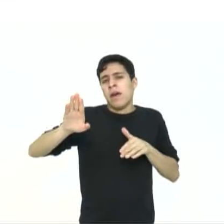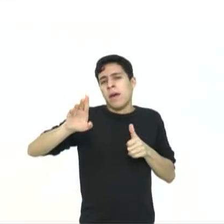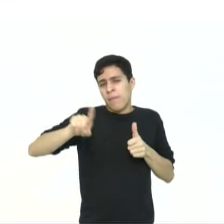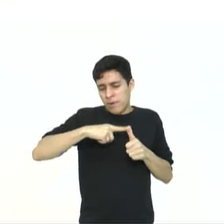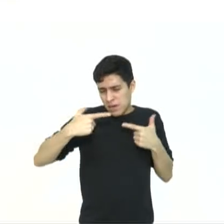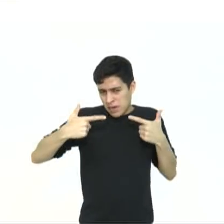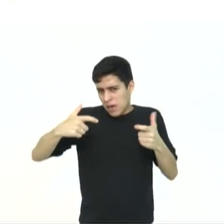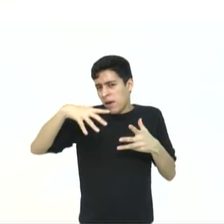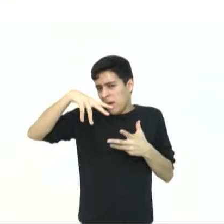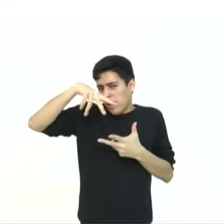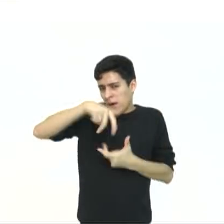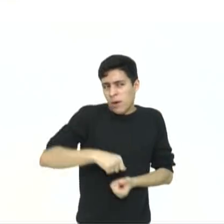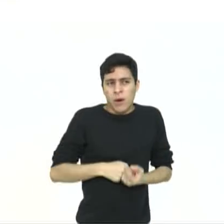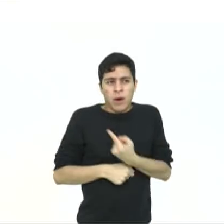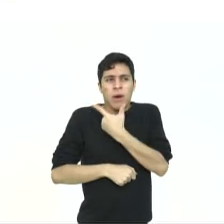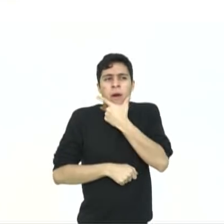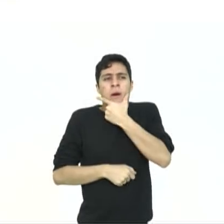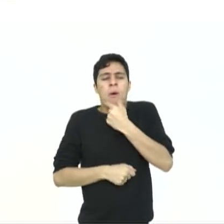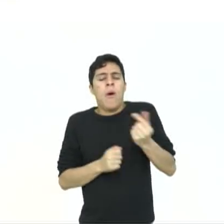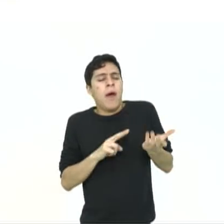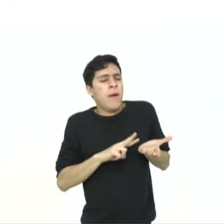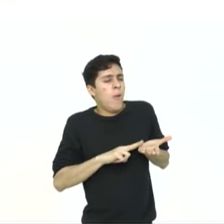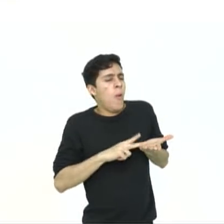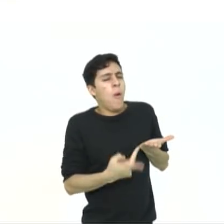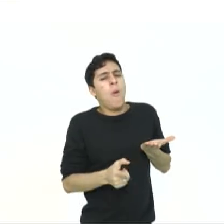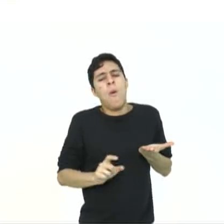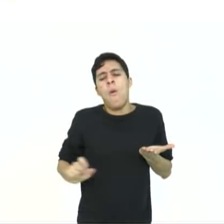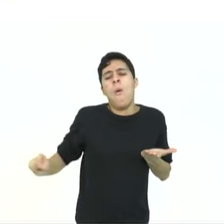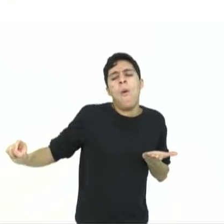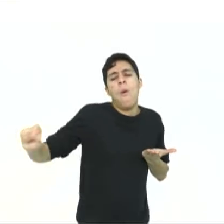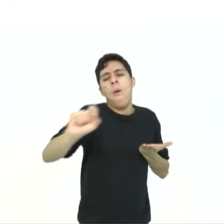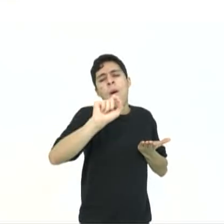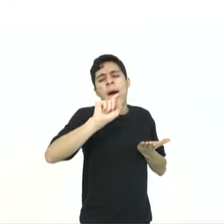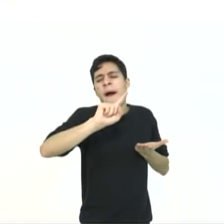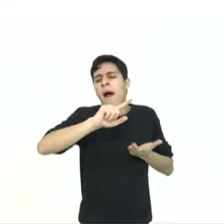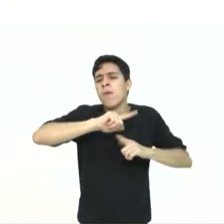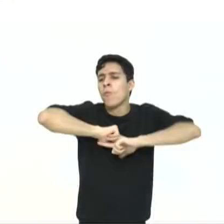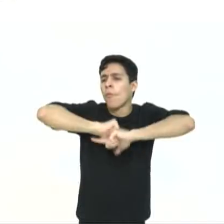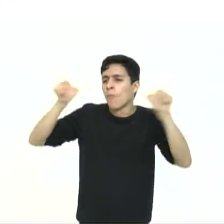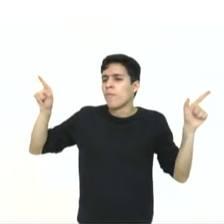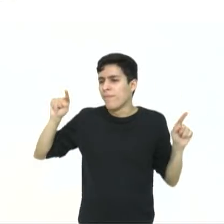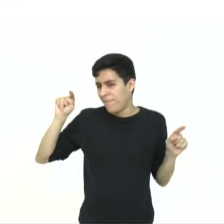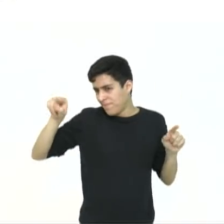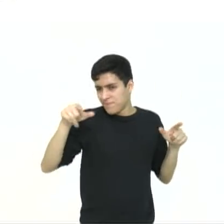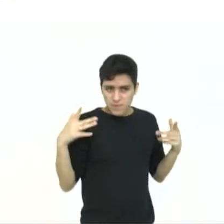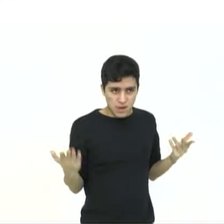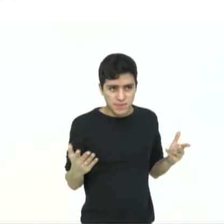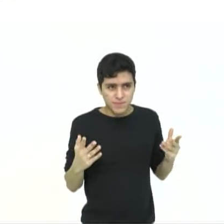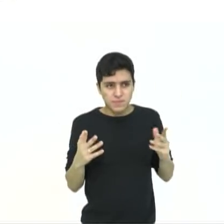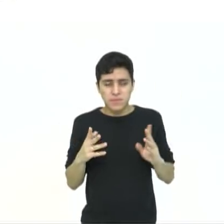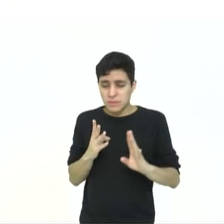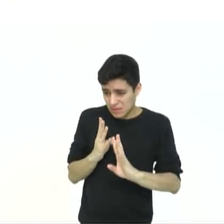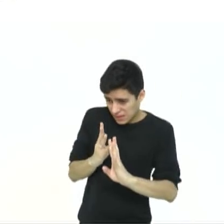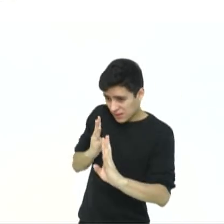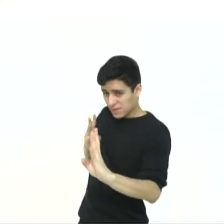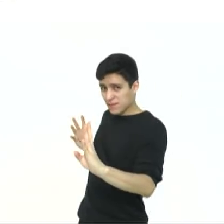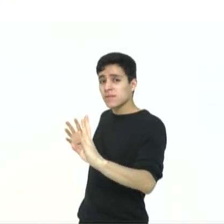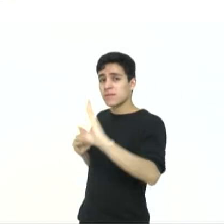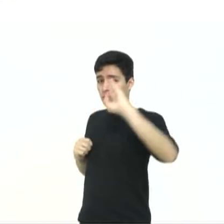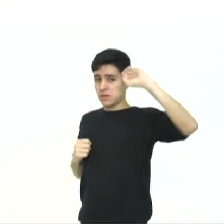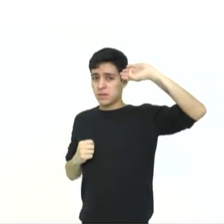1915. Olha esse senhor. A tradução é, quem está ausente? É você? Atrás de uma fila de soldados